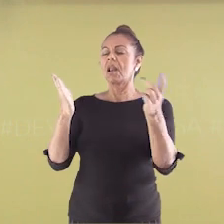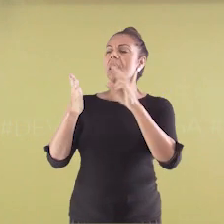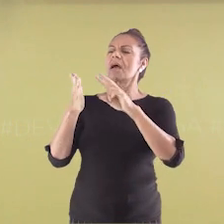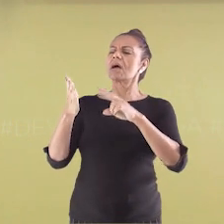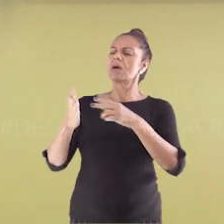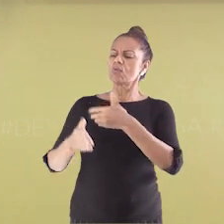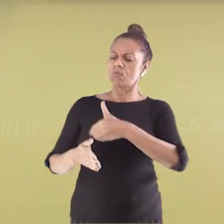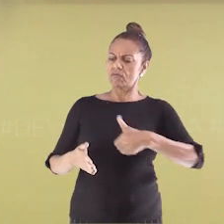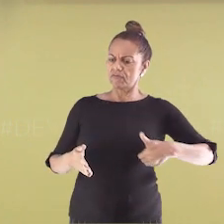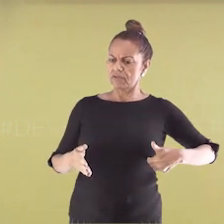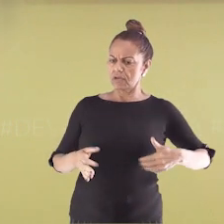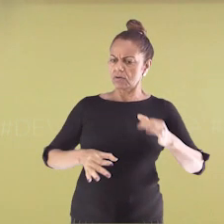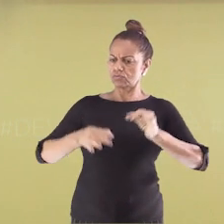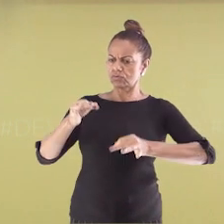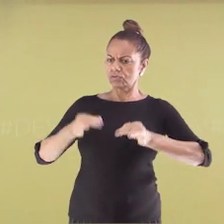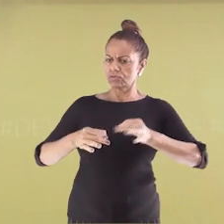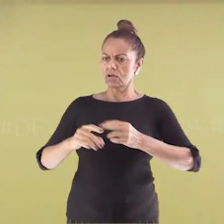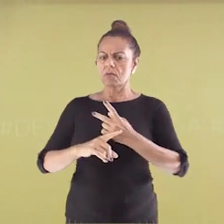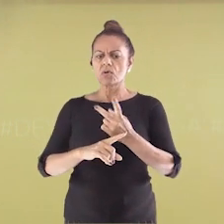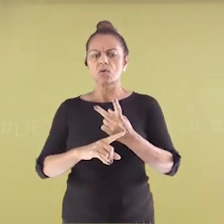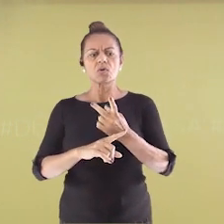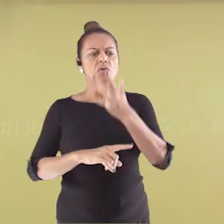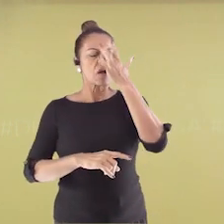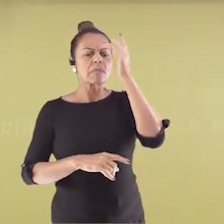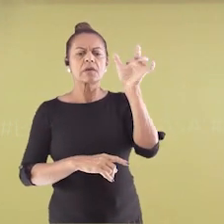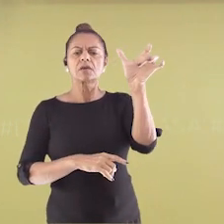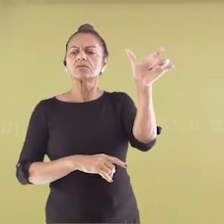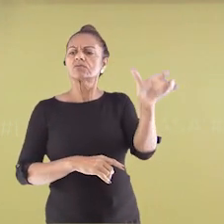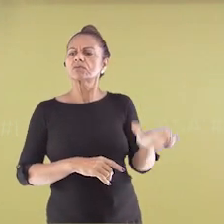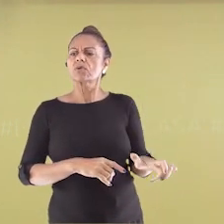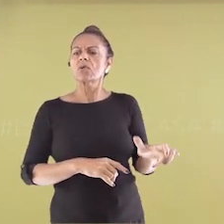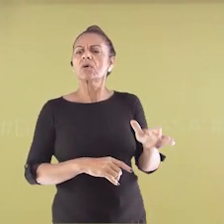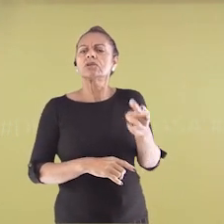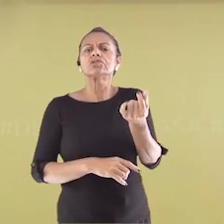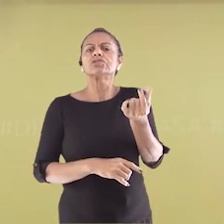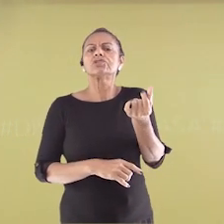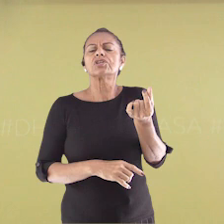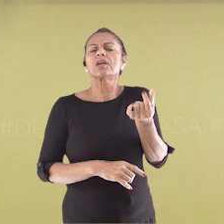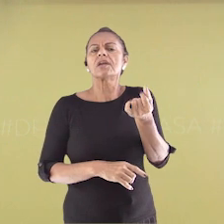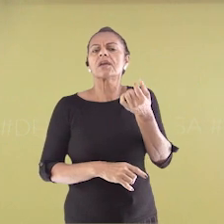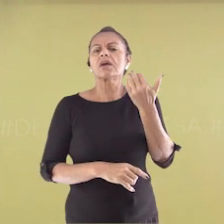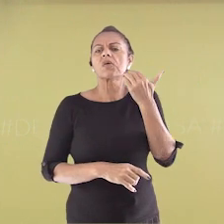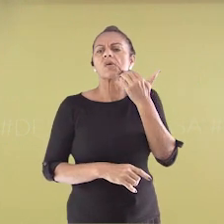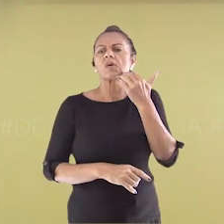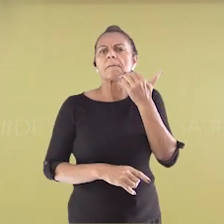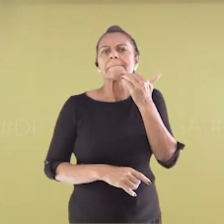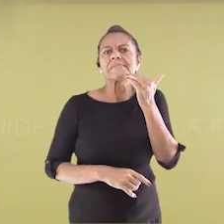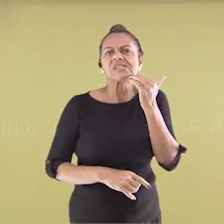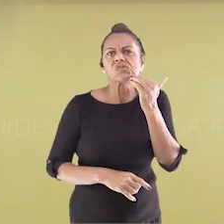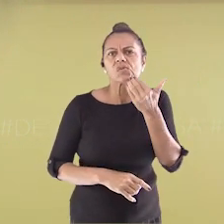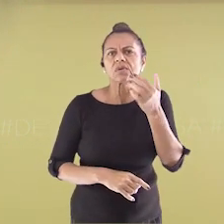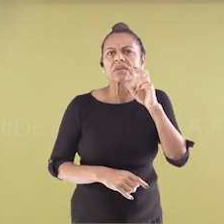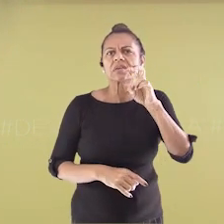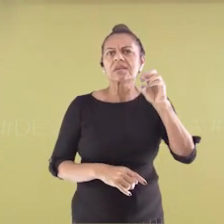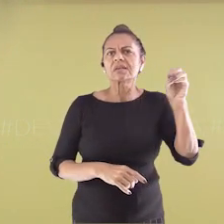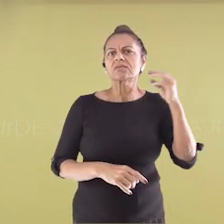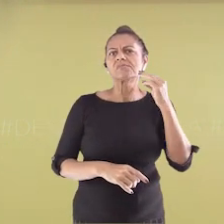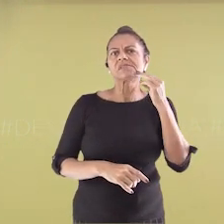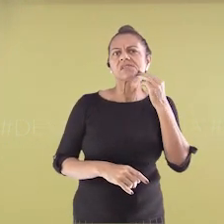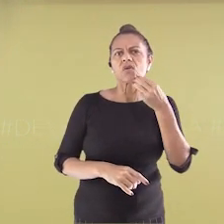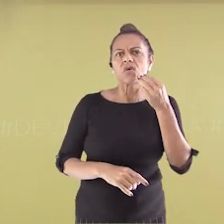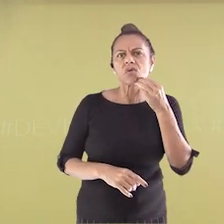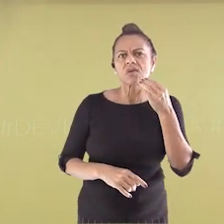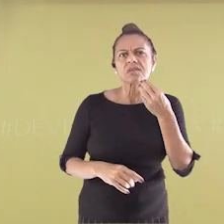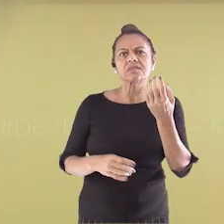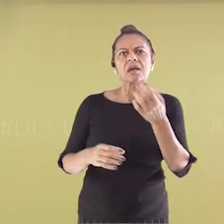conseguiram relembrar esses conceitos? Agora, com esses conceitos mais frescos na memória, vamos pensar. Vamos reler a